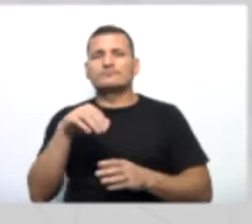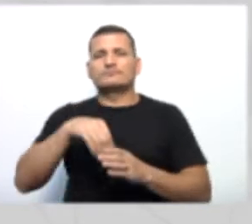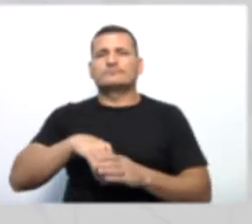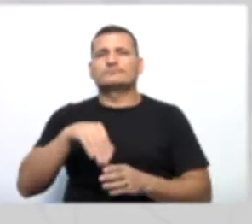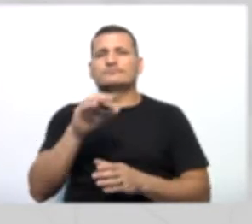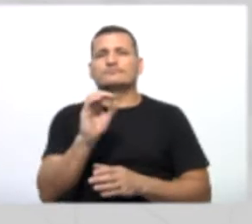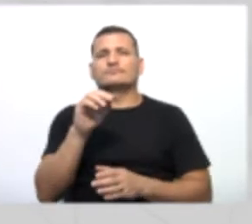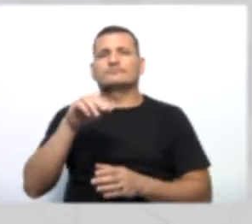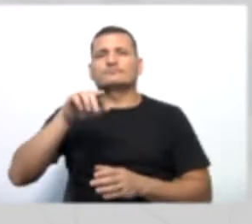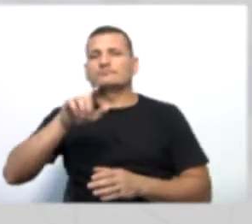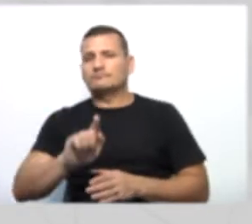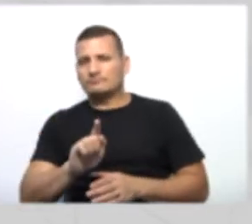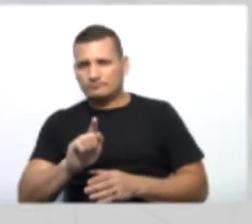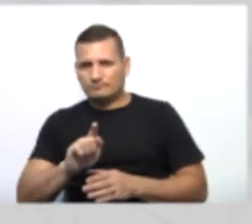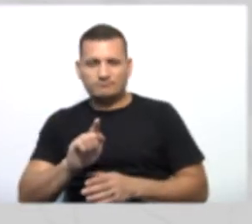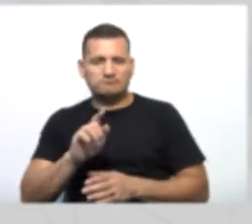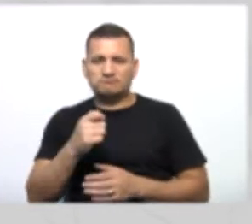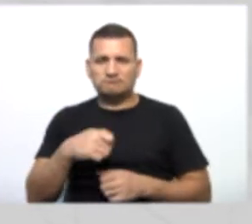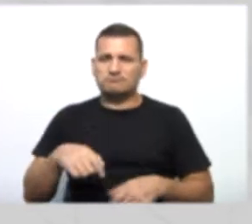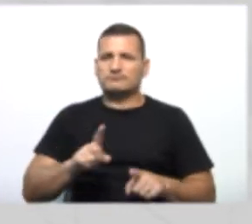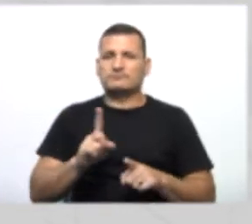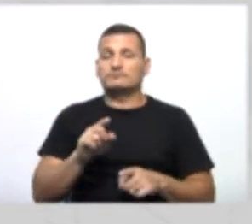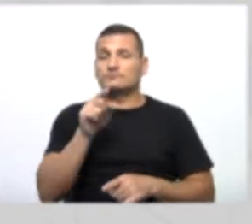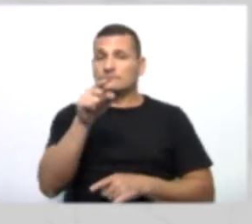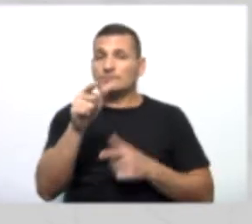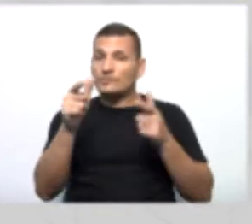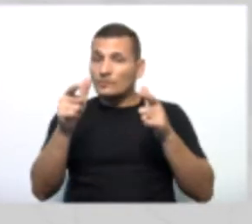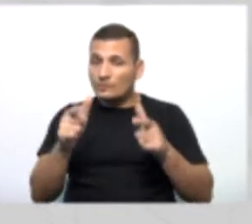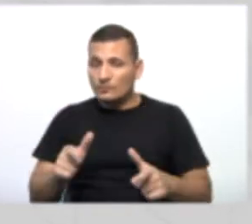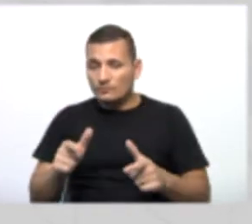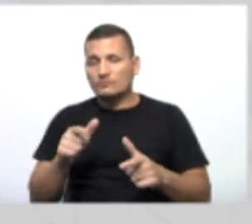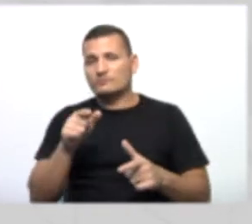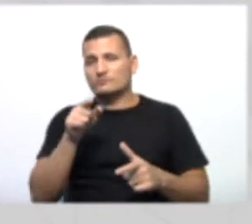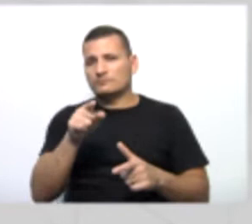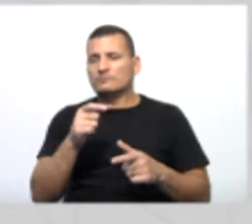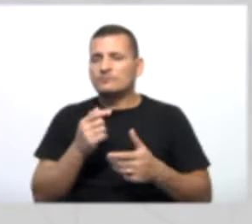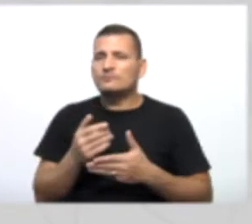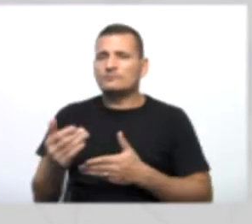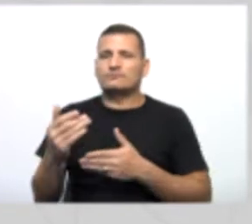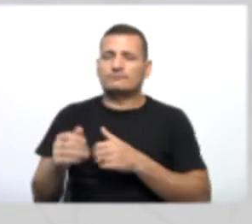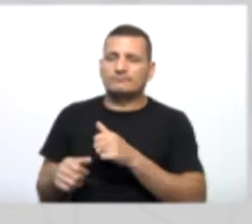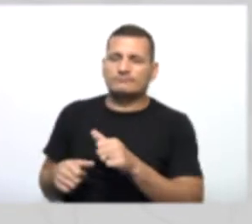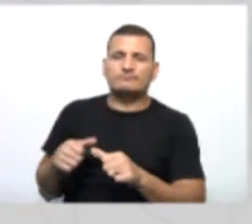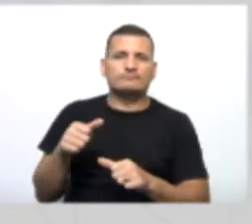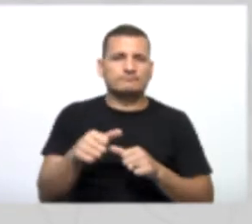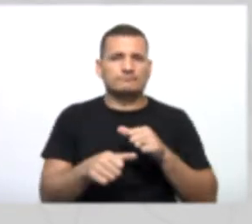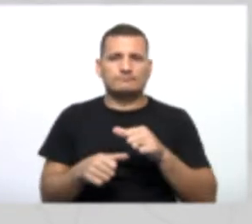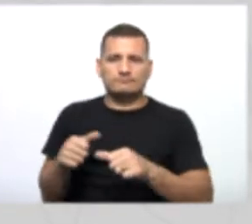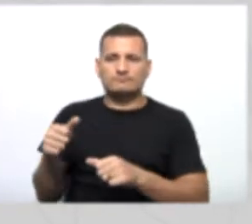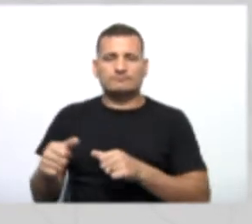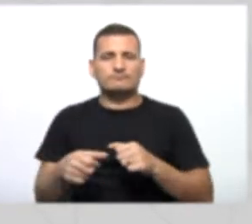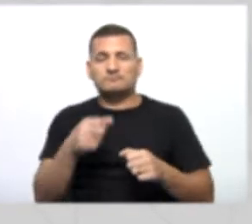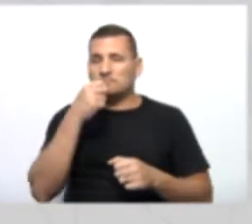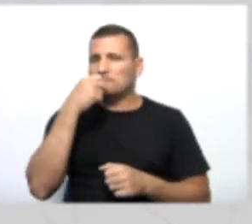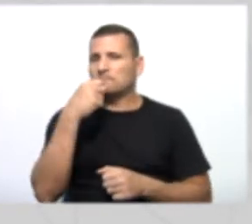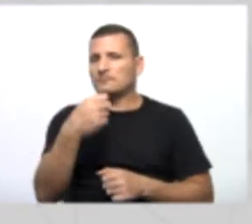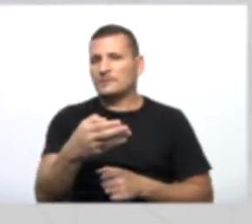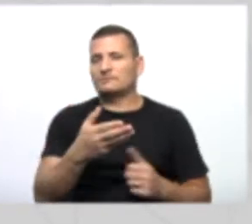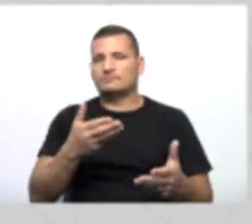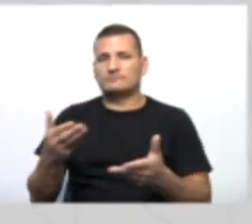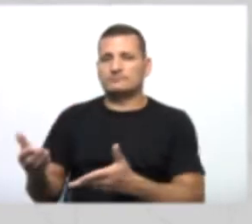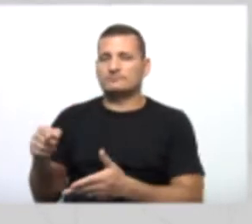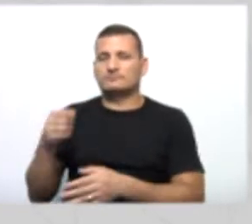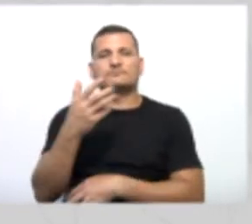uma grande organização. Não, você pode aí, no lugar onde você está, começar essa mudança que vai ser muito bem-vinda para o meio